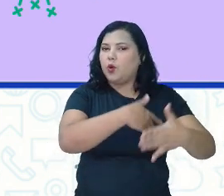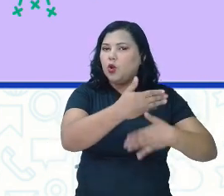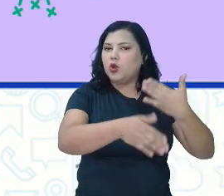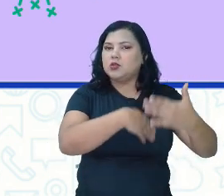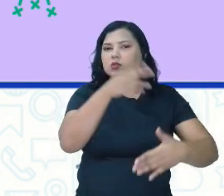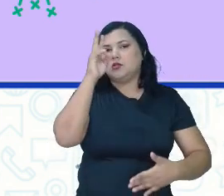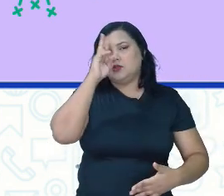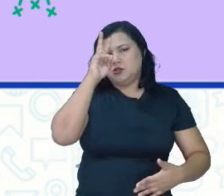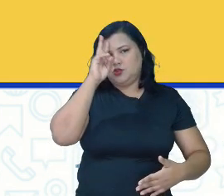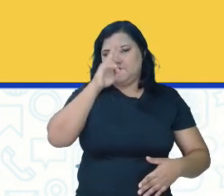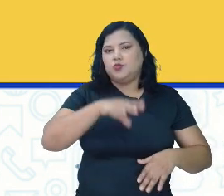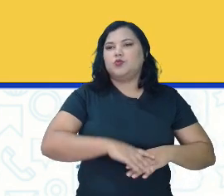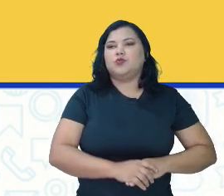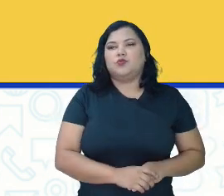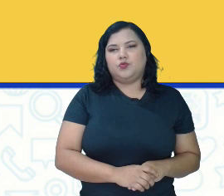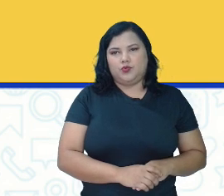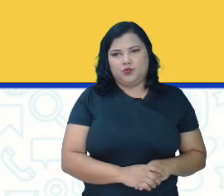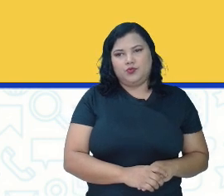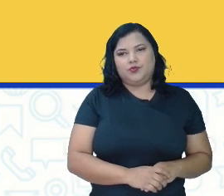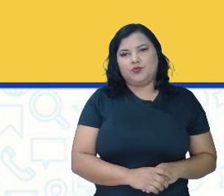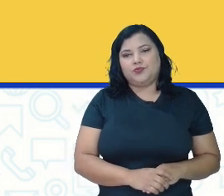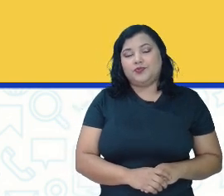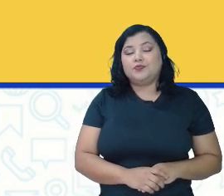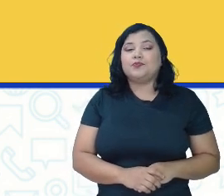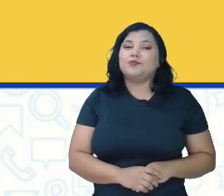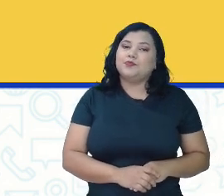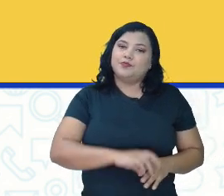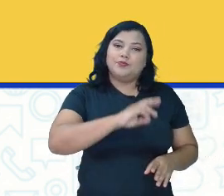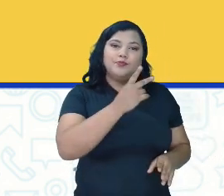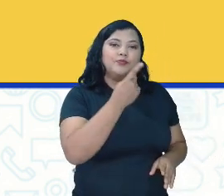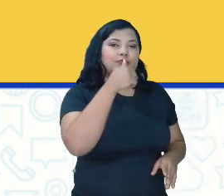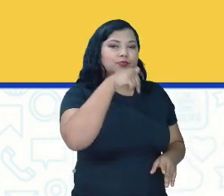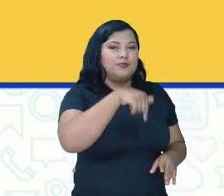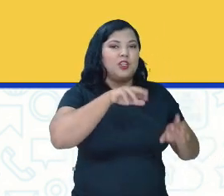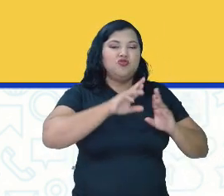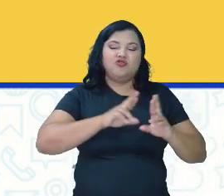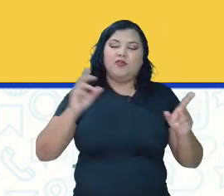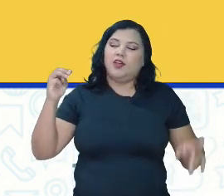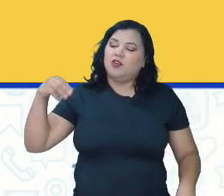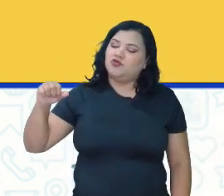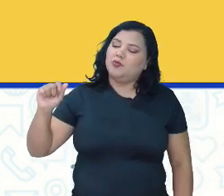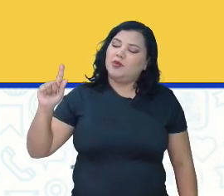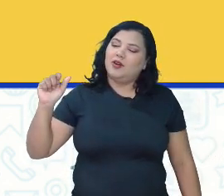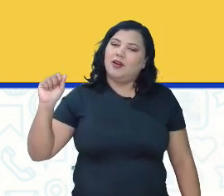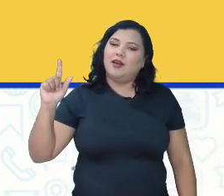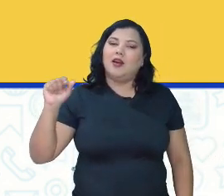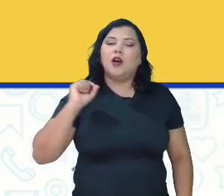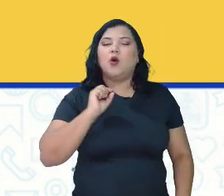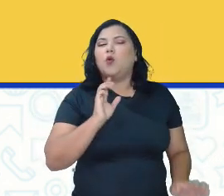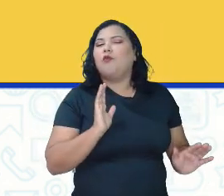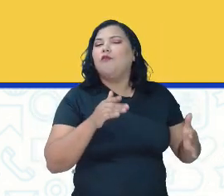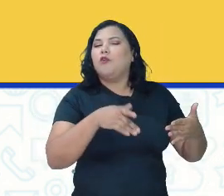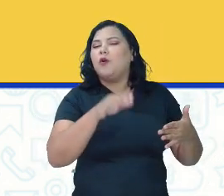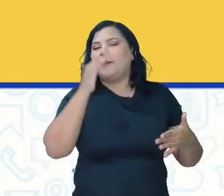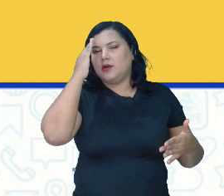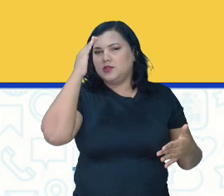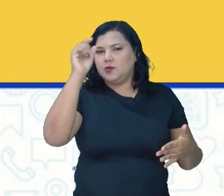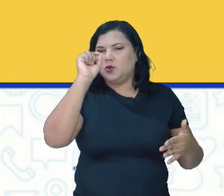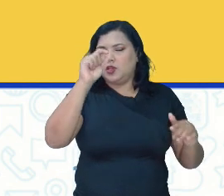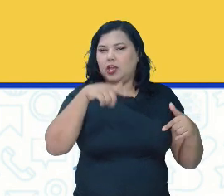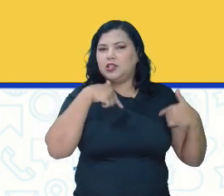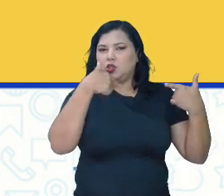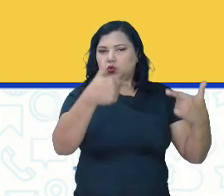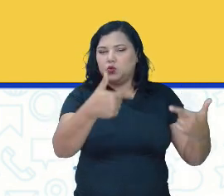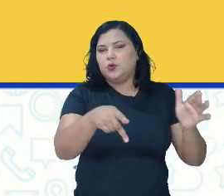da história. Nas HQs, ao contrário dos mangás, o foco maior é dado à ação